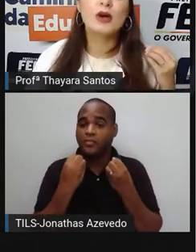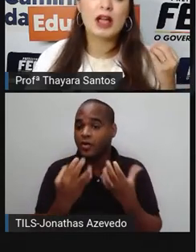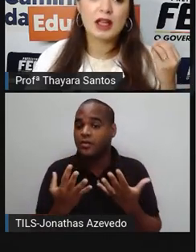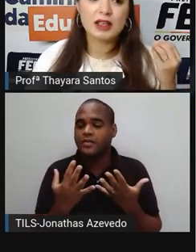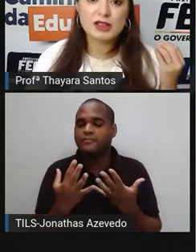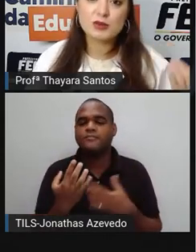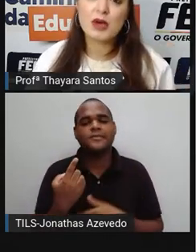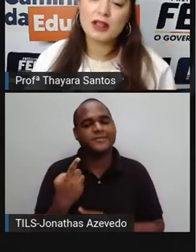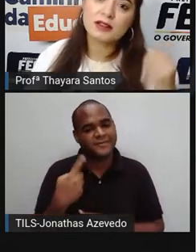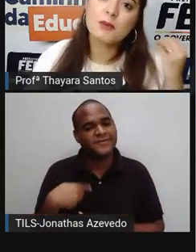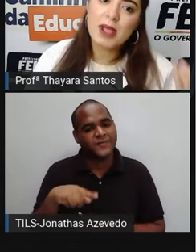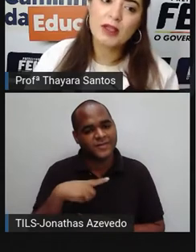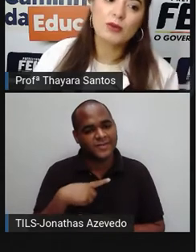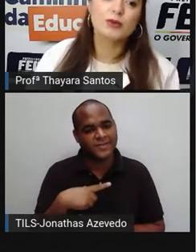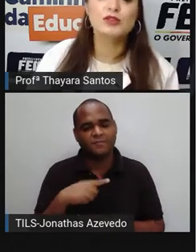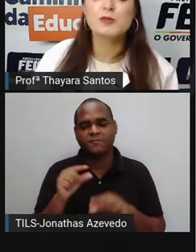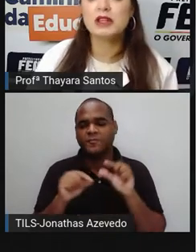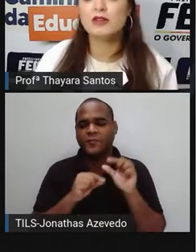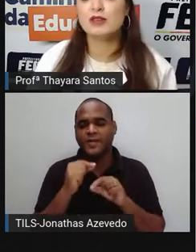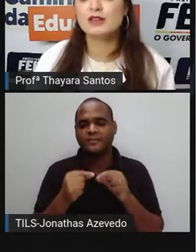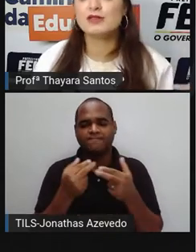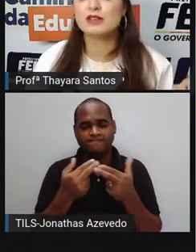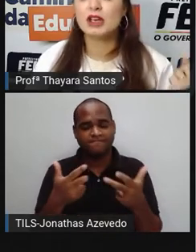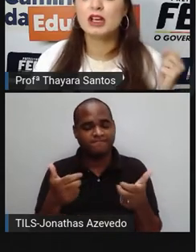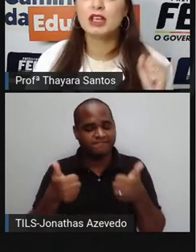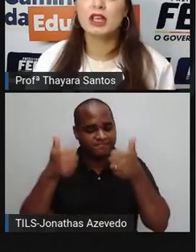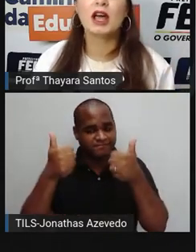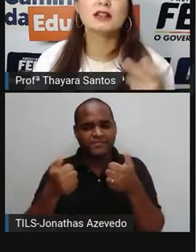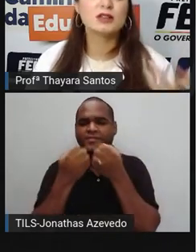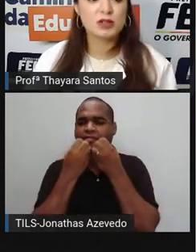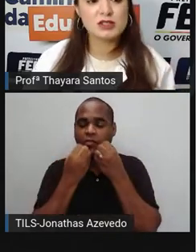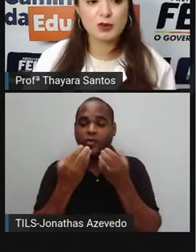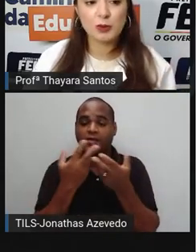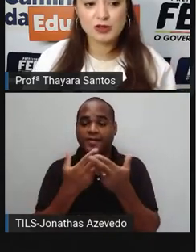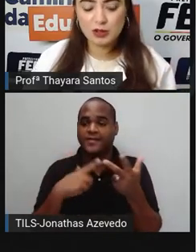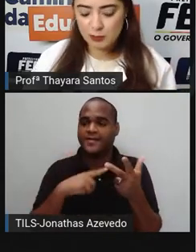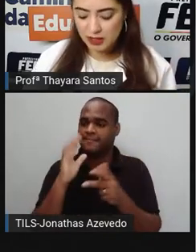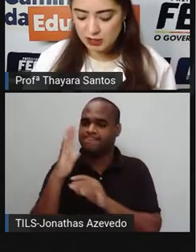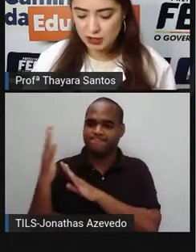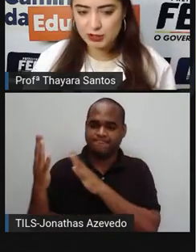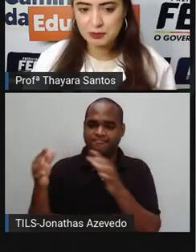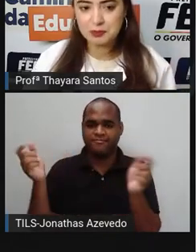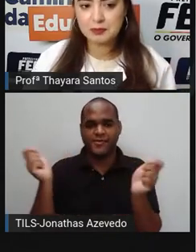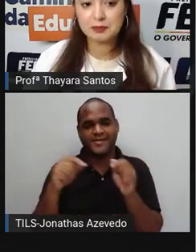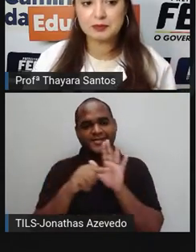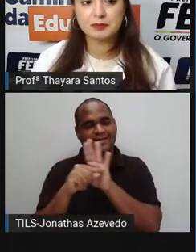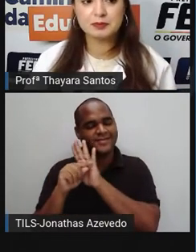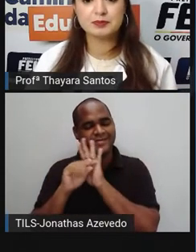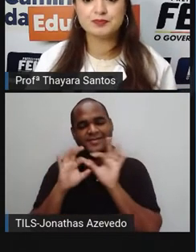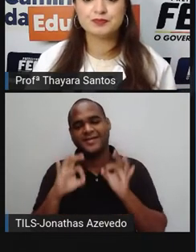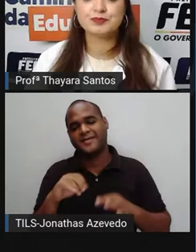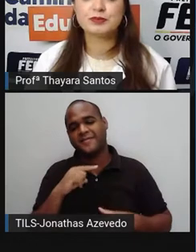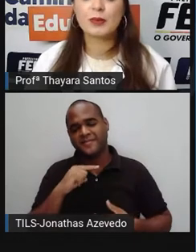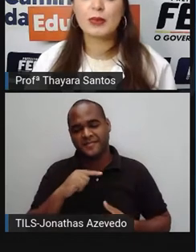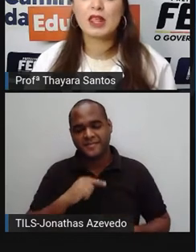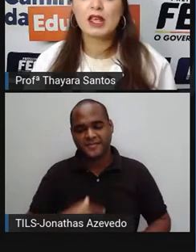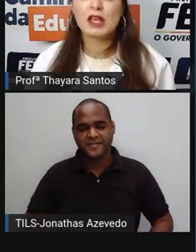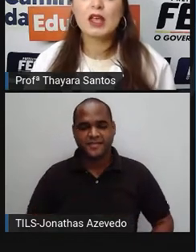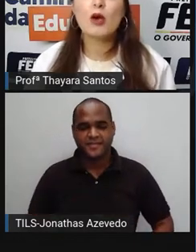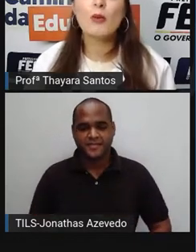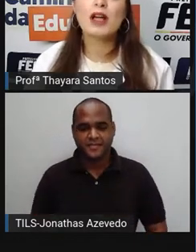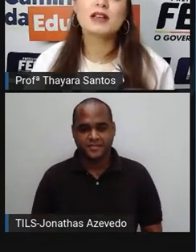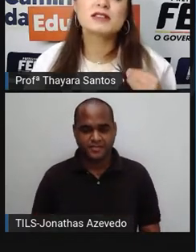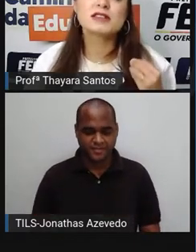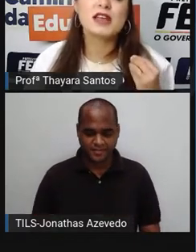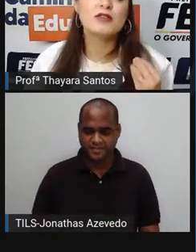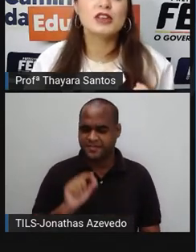é isso é também um dos benefícios que a natureza proporção EA para gente E aí